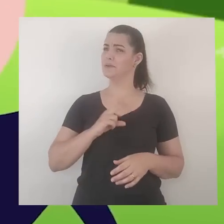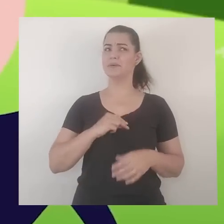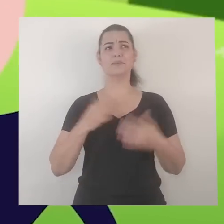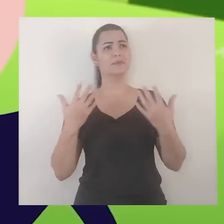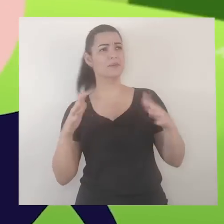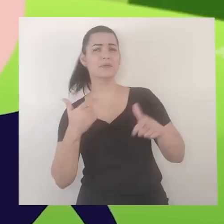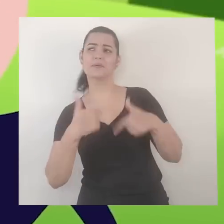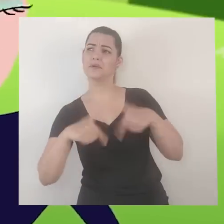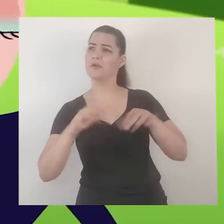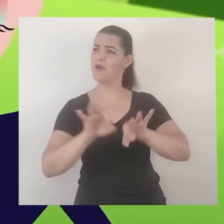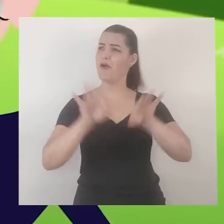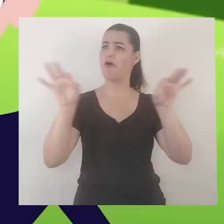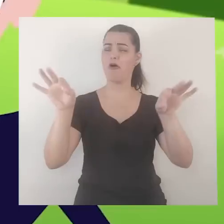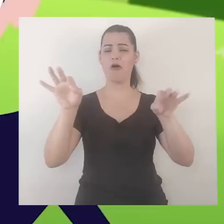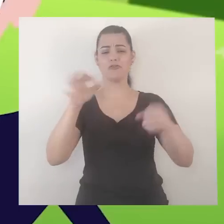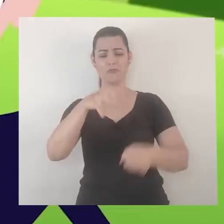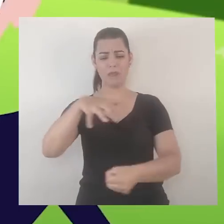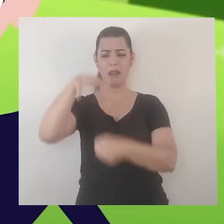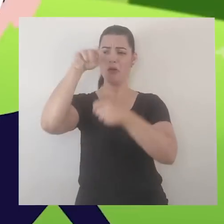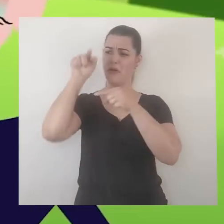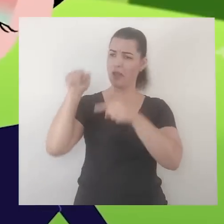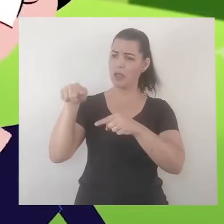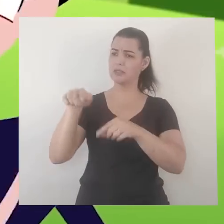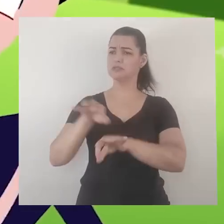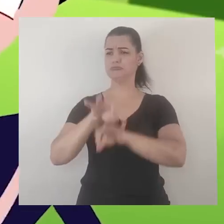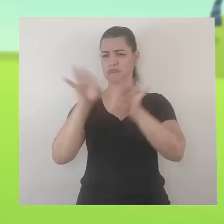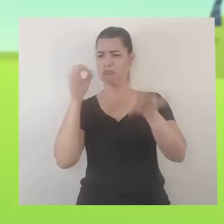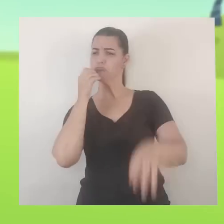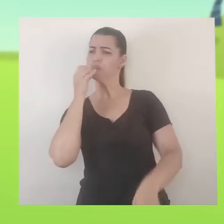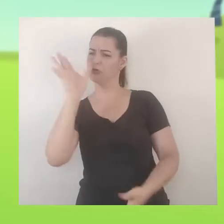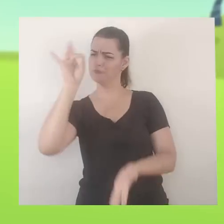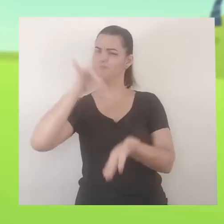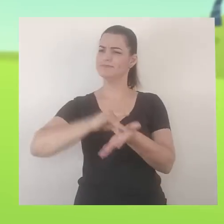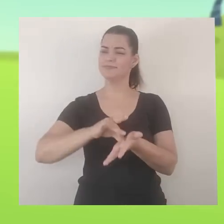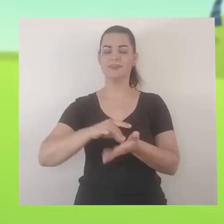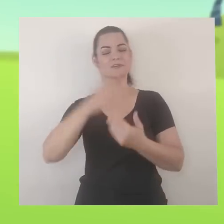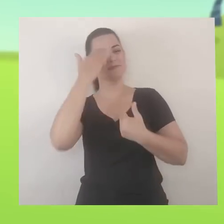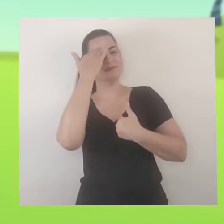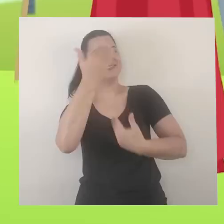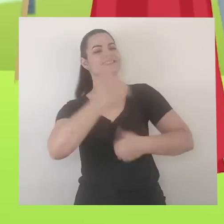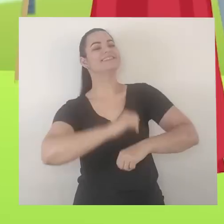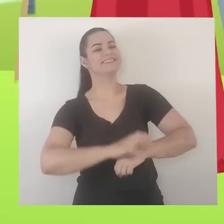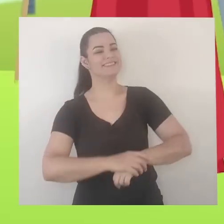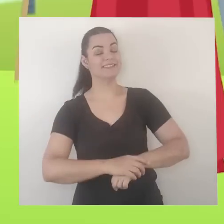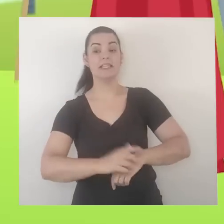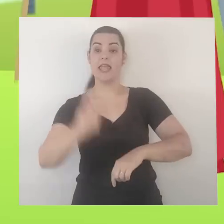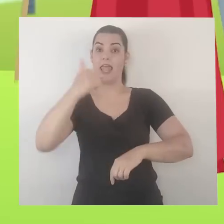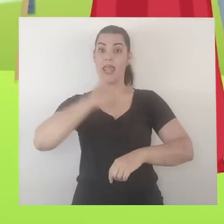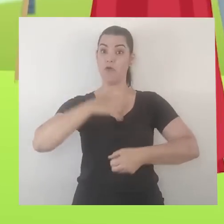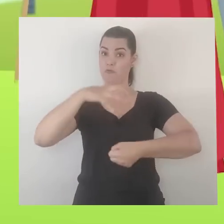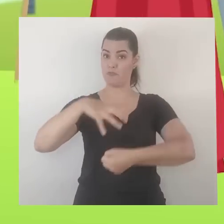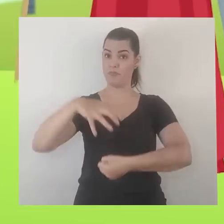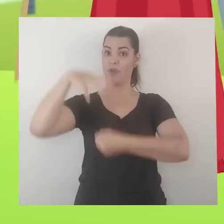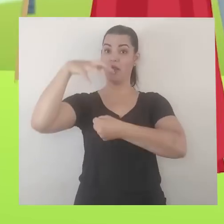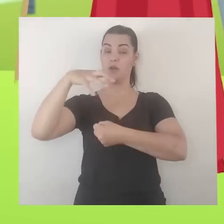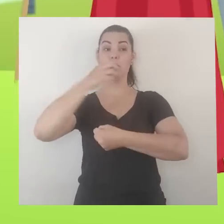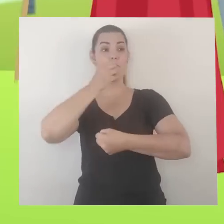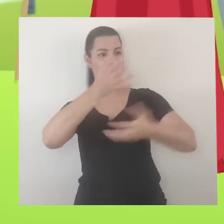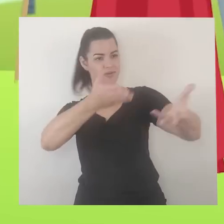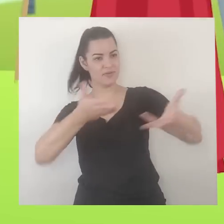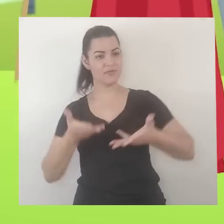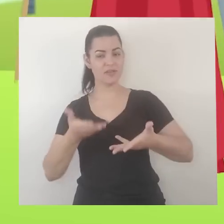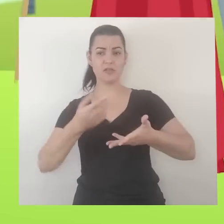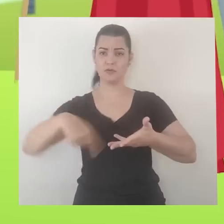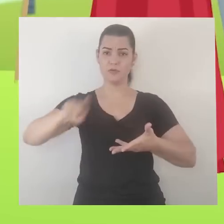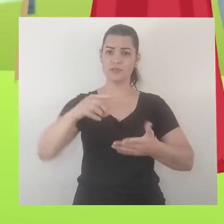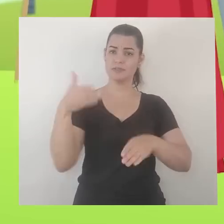Excelente trabalho! Este balão ficou muito bom! Obrigado! Eu sou um balão. Bem-vindos a